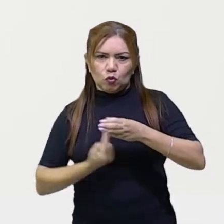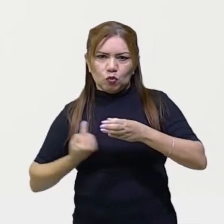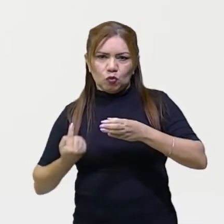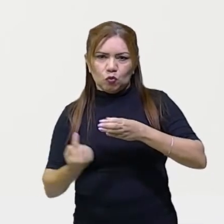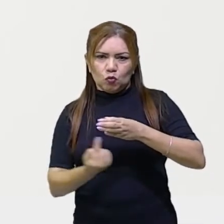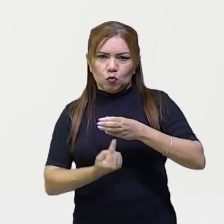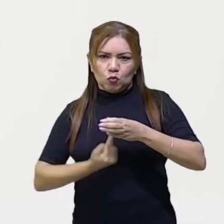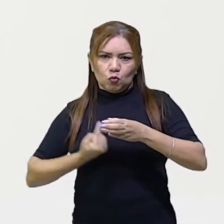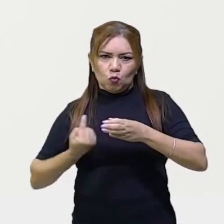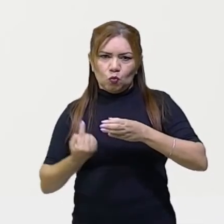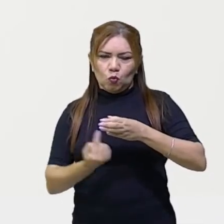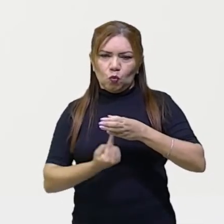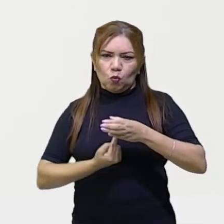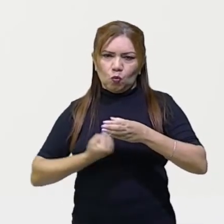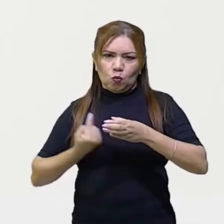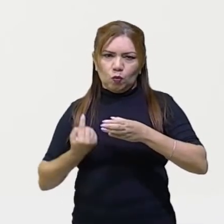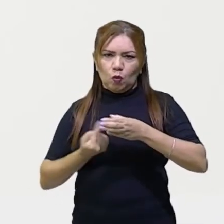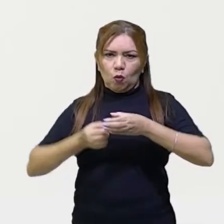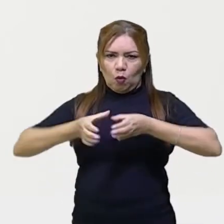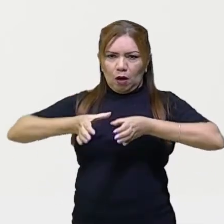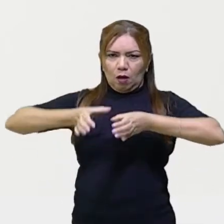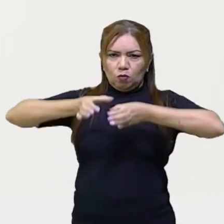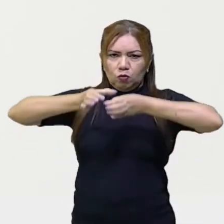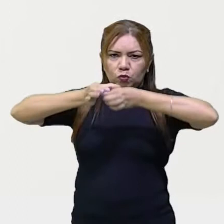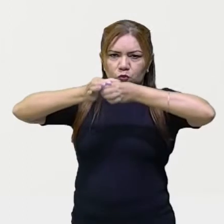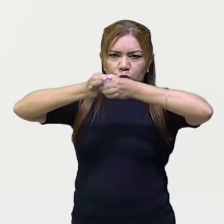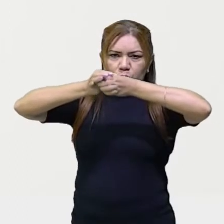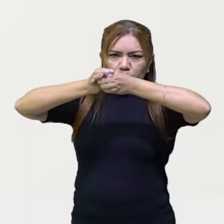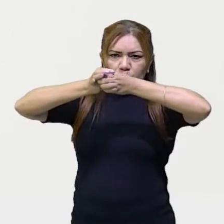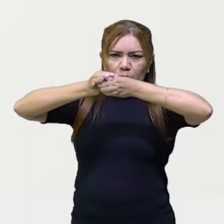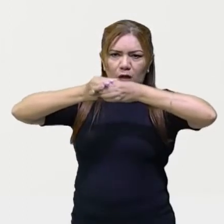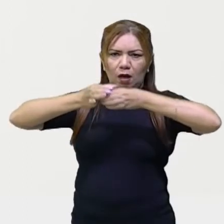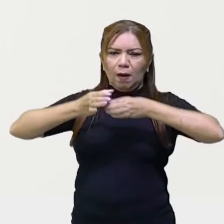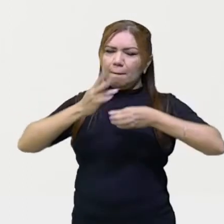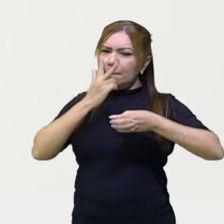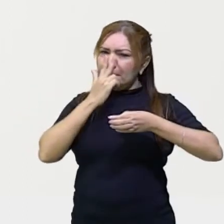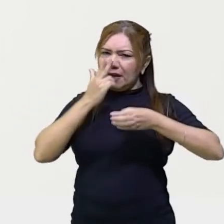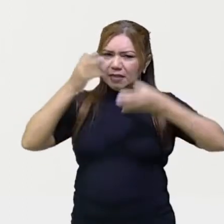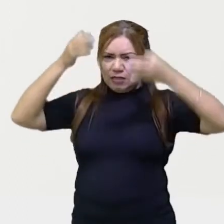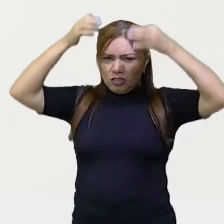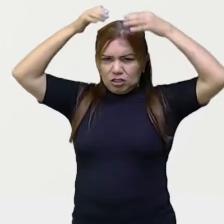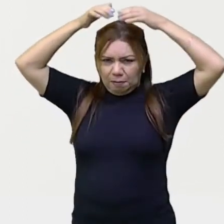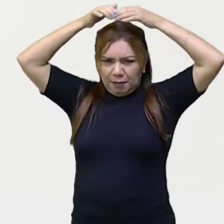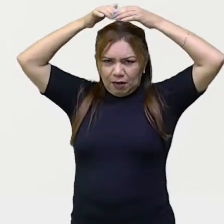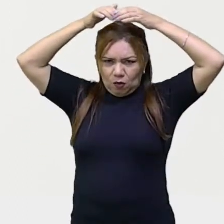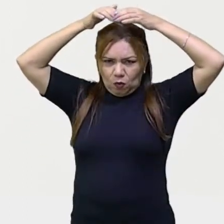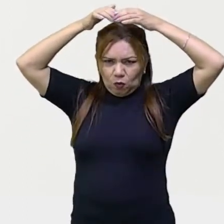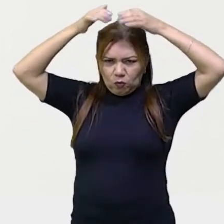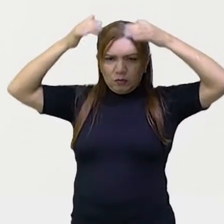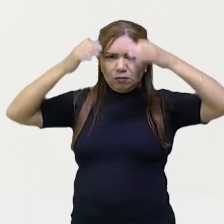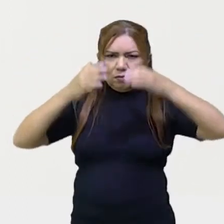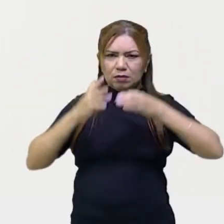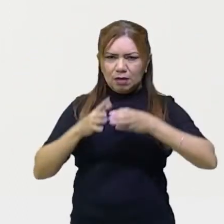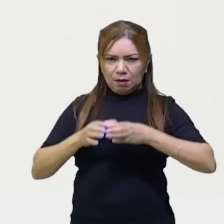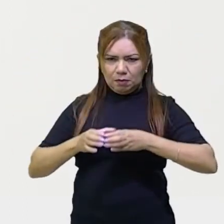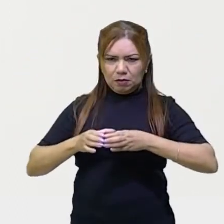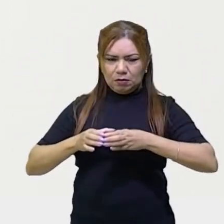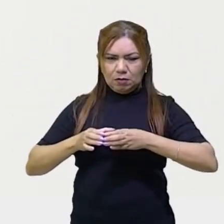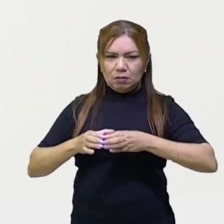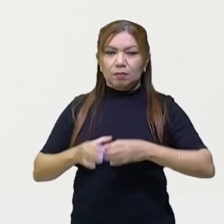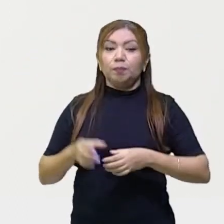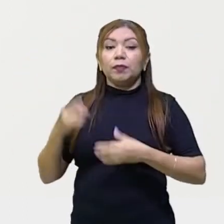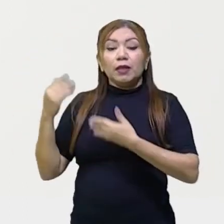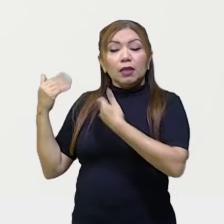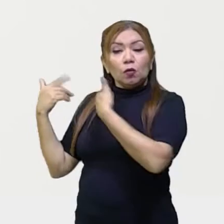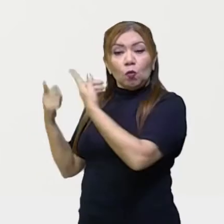e ele é um corpo redondo olha as férias também as feras ele é um sólido geométrico e o